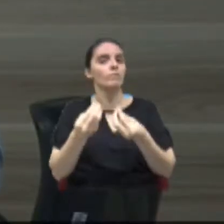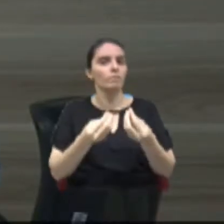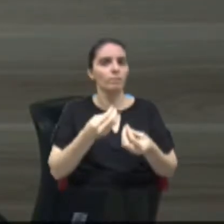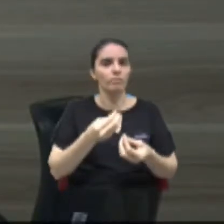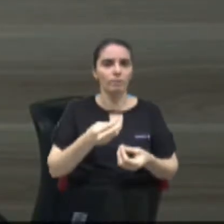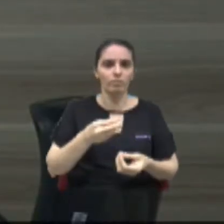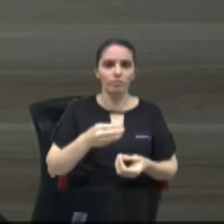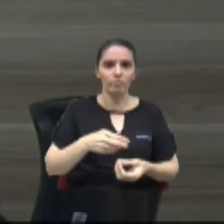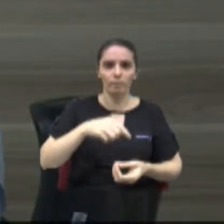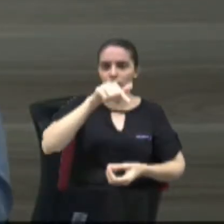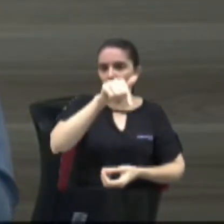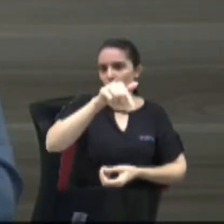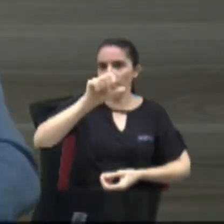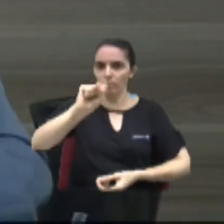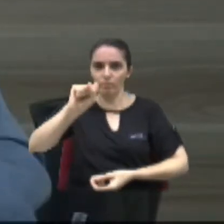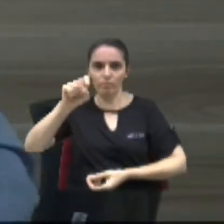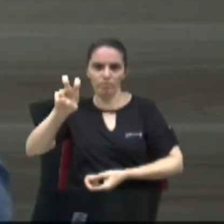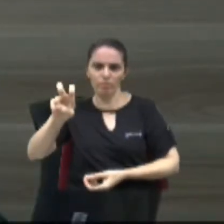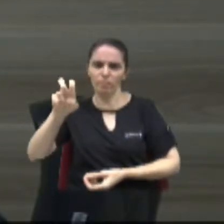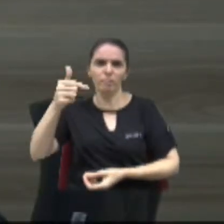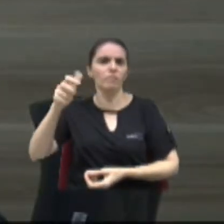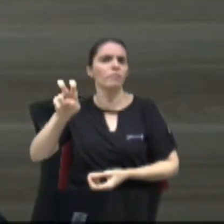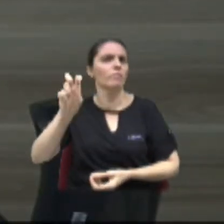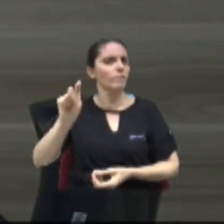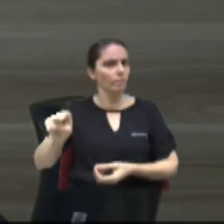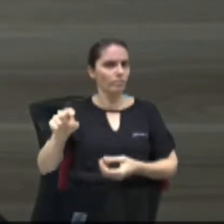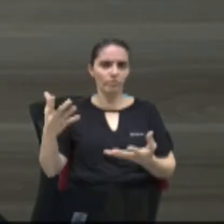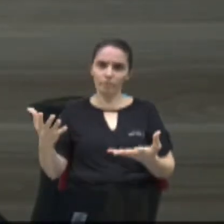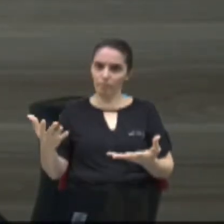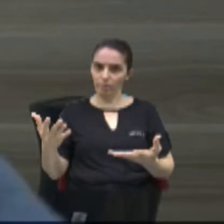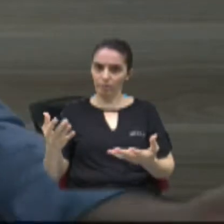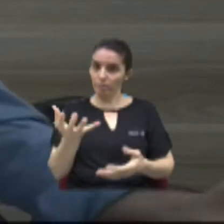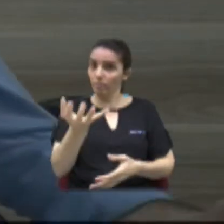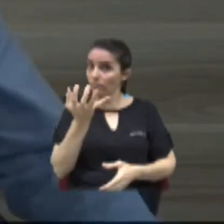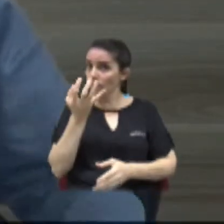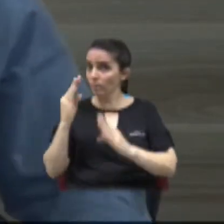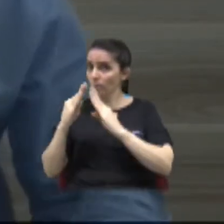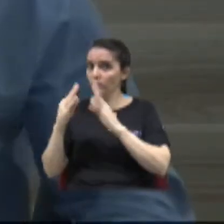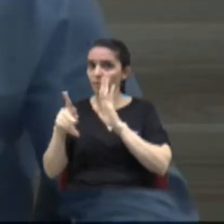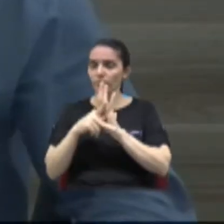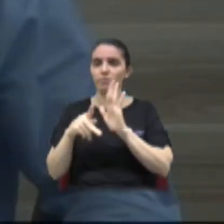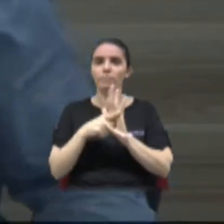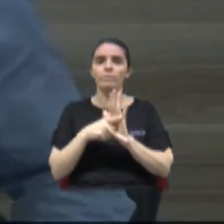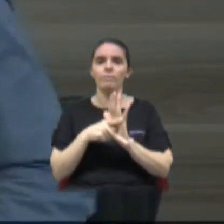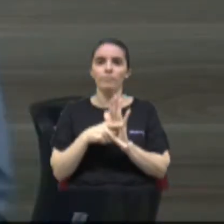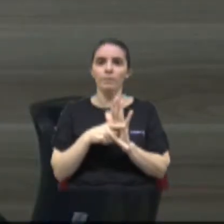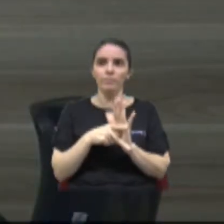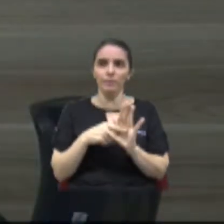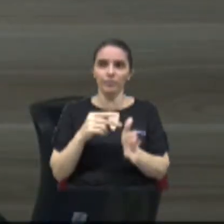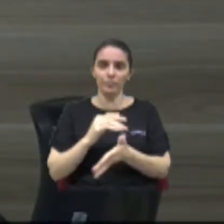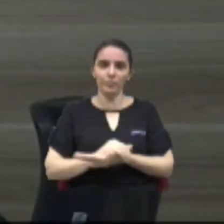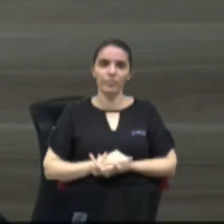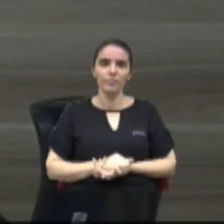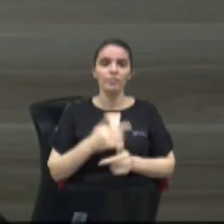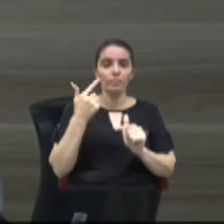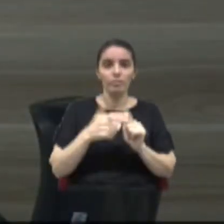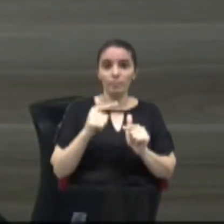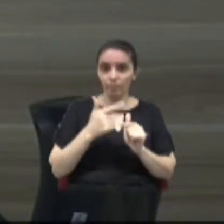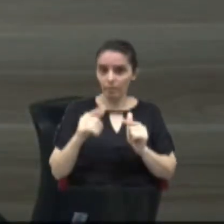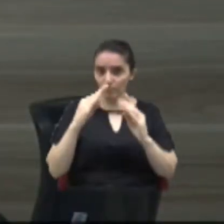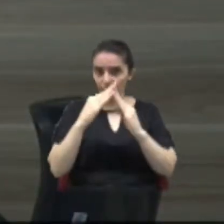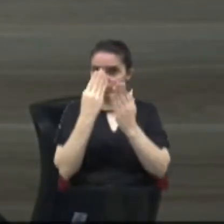e aconteceu um desequilíbrio grave na cidade com o número de pessoas, de habitantes, para com o emprego. São pessoas que